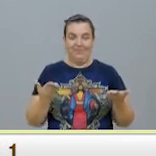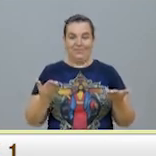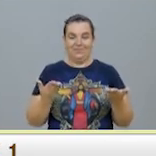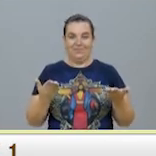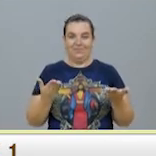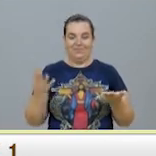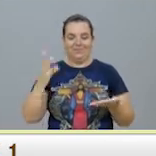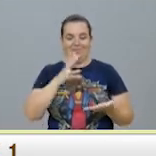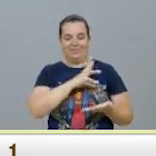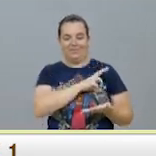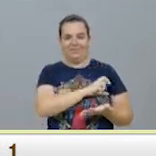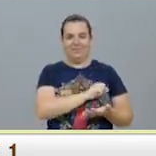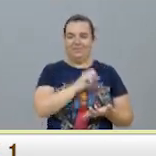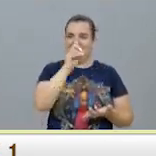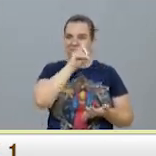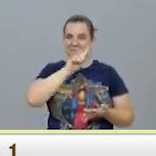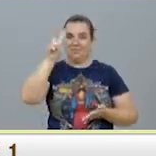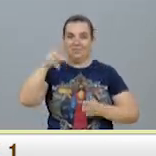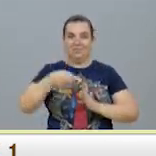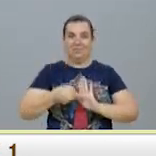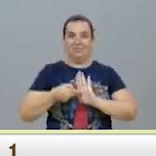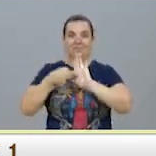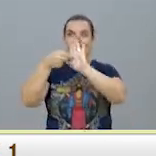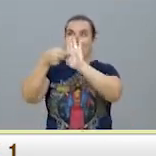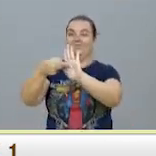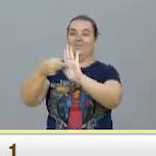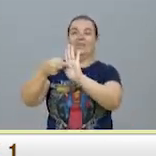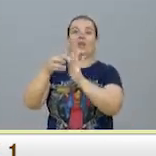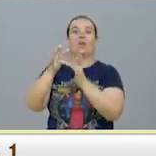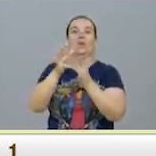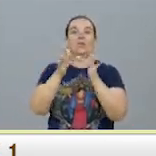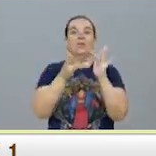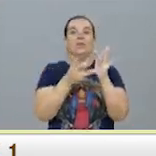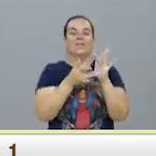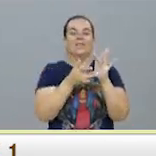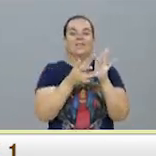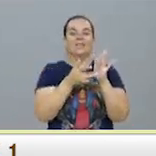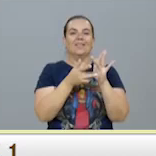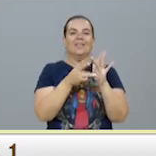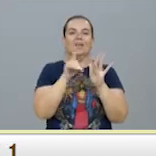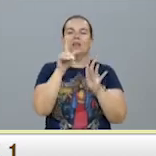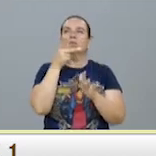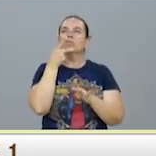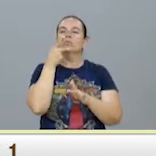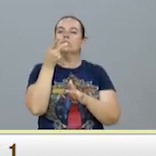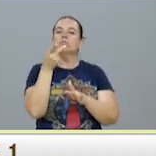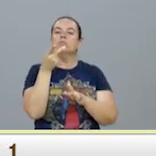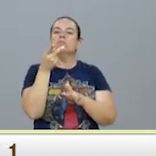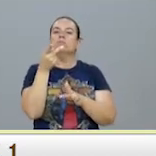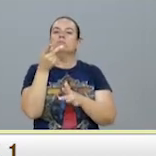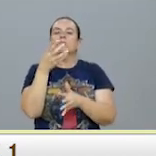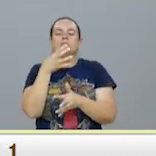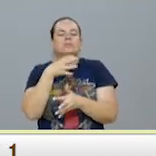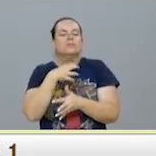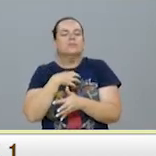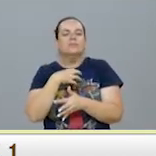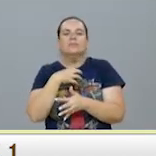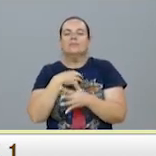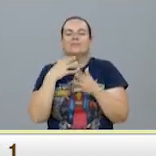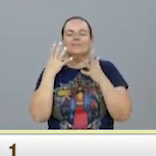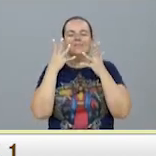o amor de Deus se manifesta em Jesus, que diz de uma forma